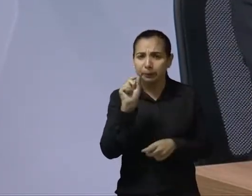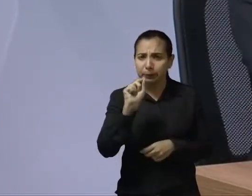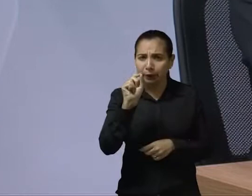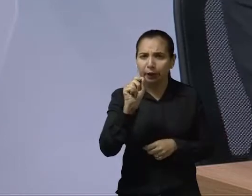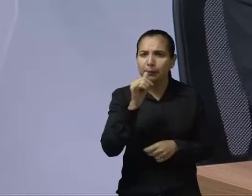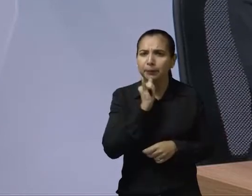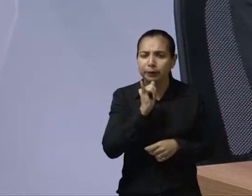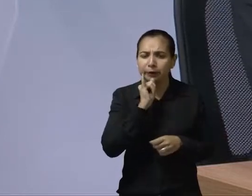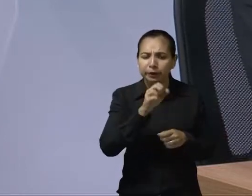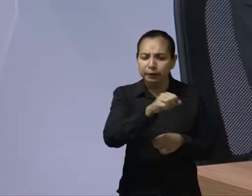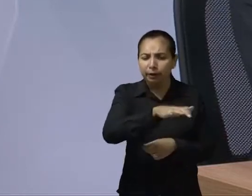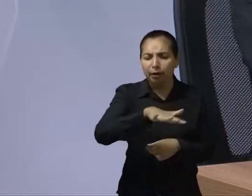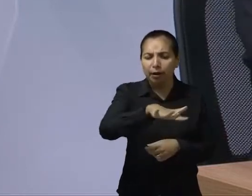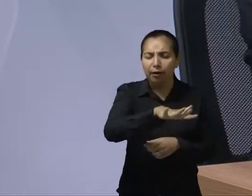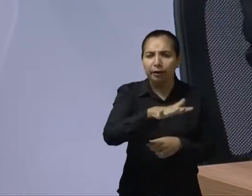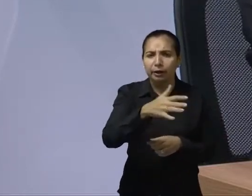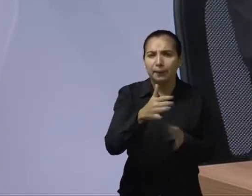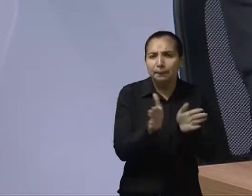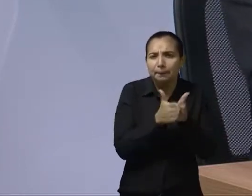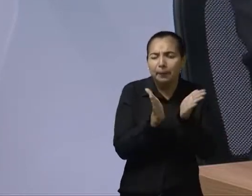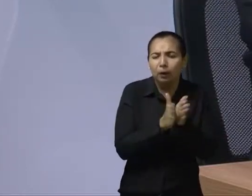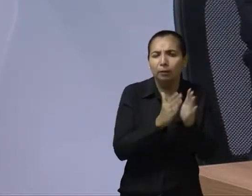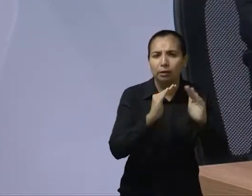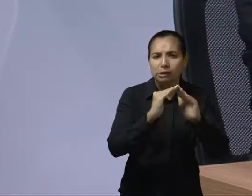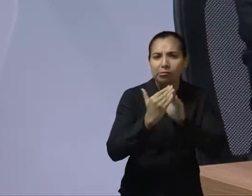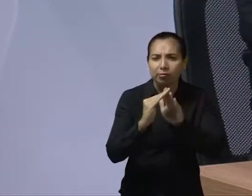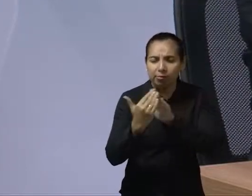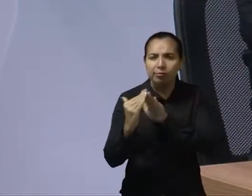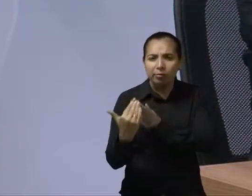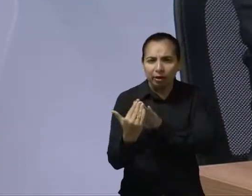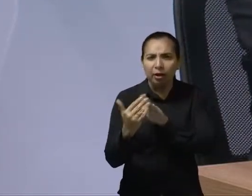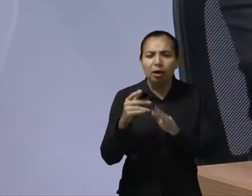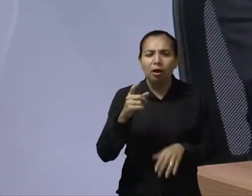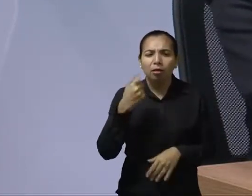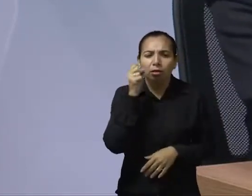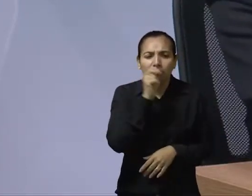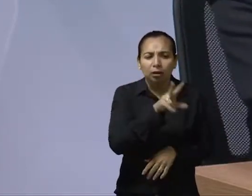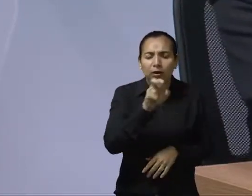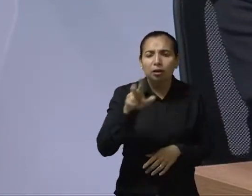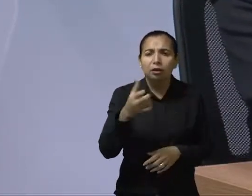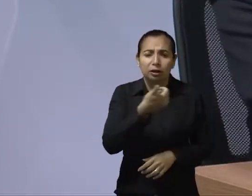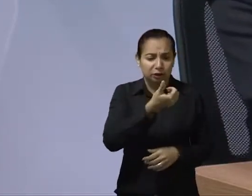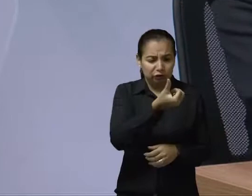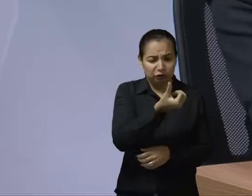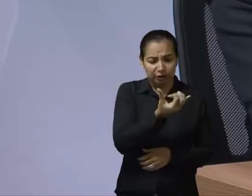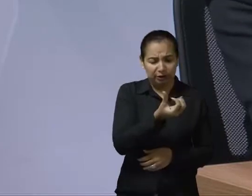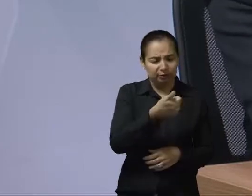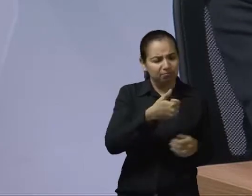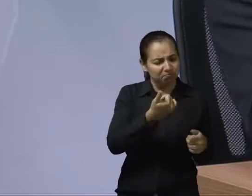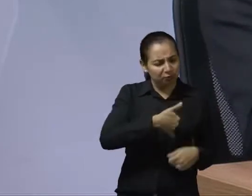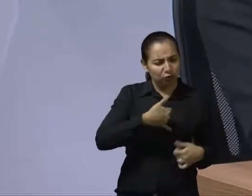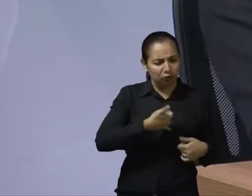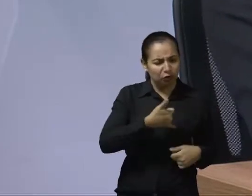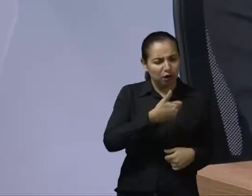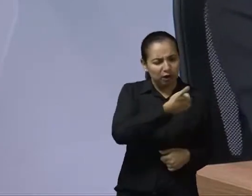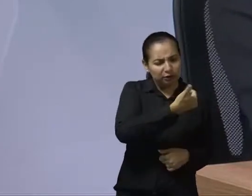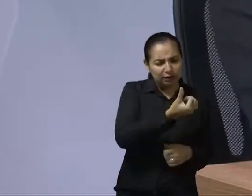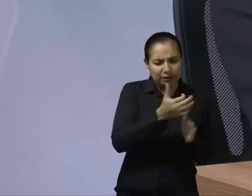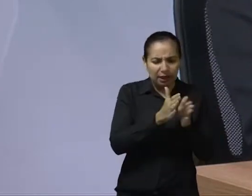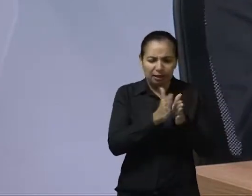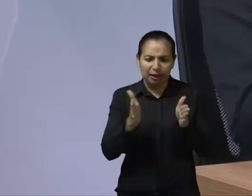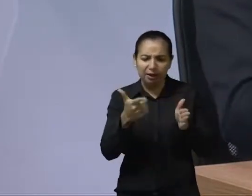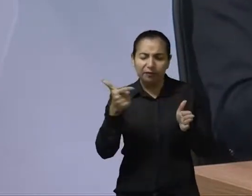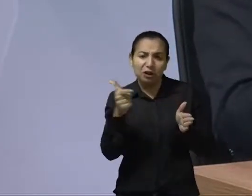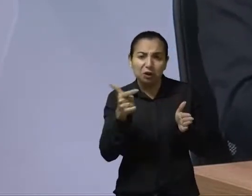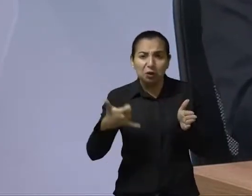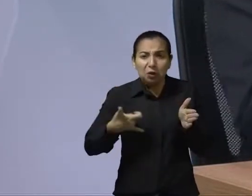uma qualificação de pessoas, de jovens entre 16 e 22 anos, que estão numa situação